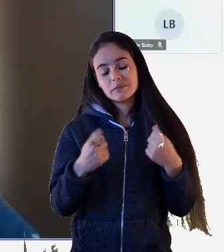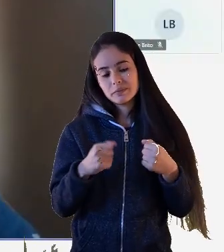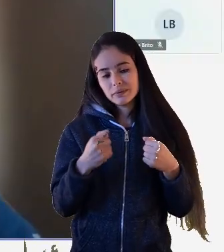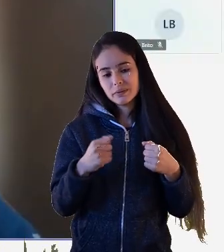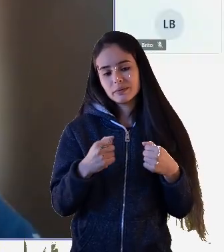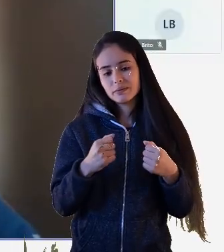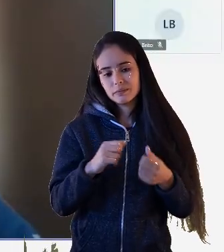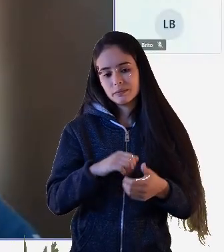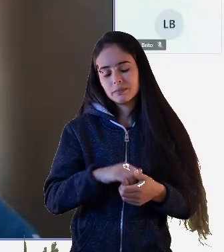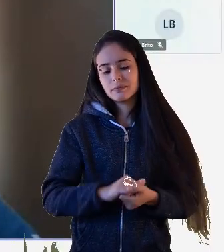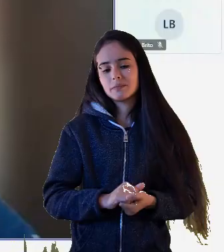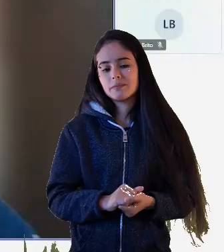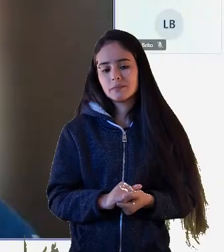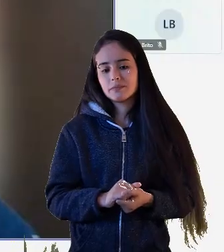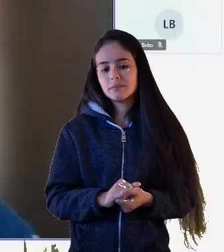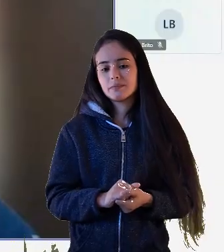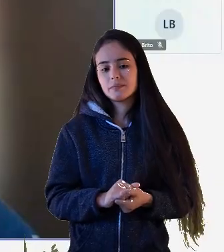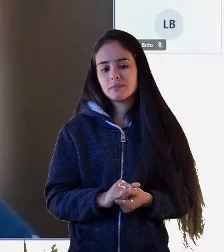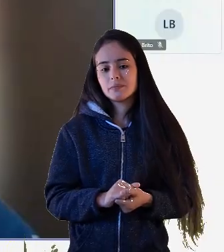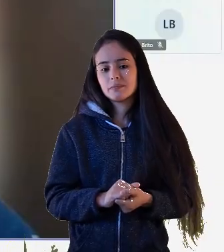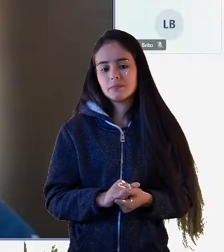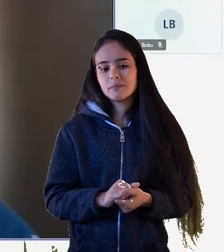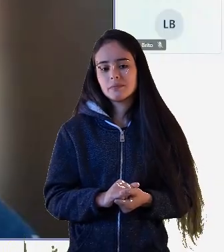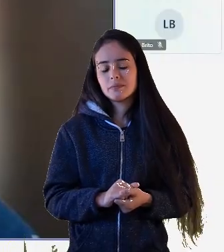presencial. Mas é muito difícil, a gente sofre